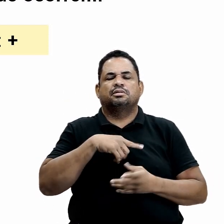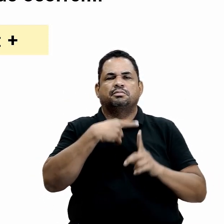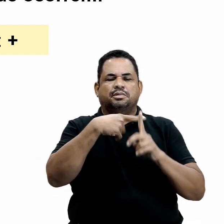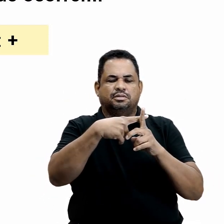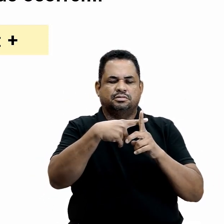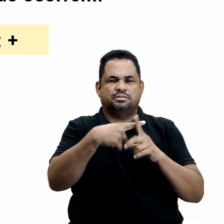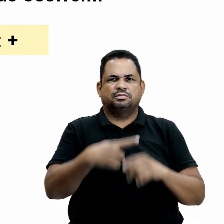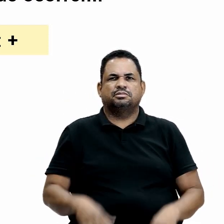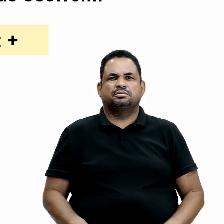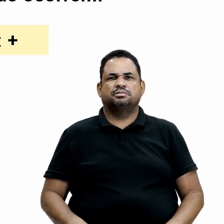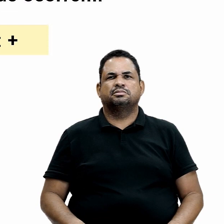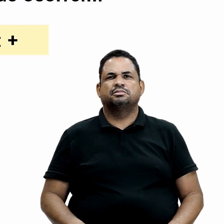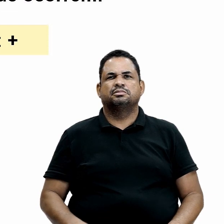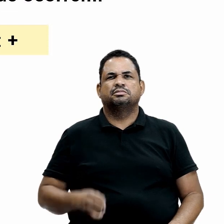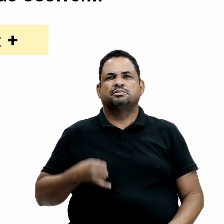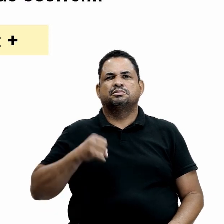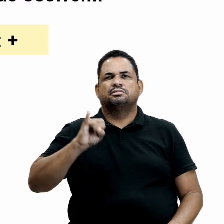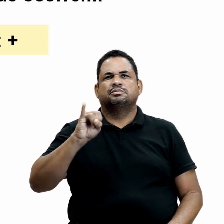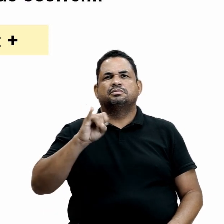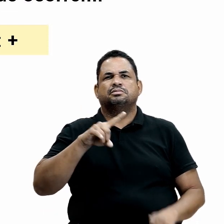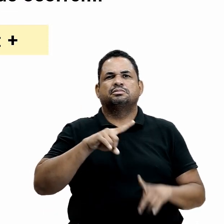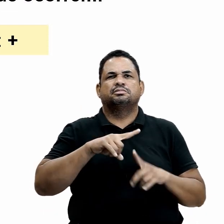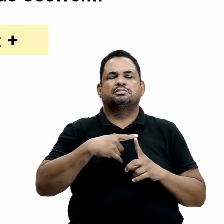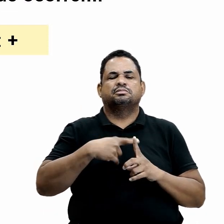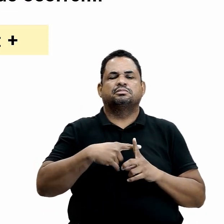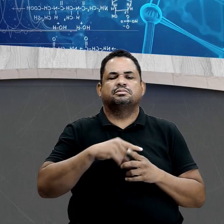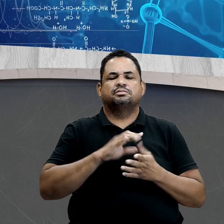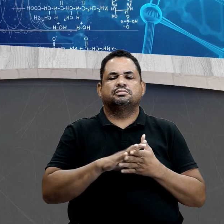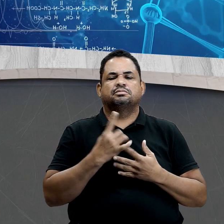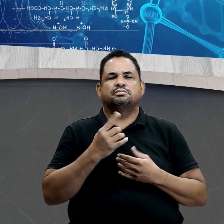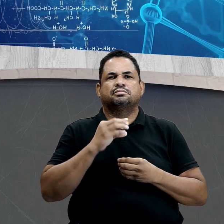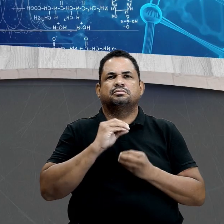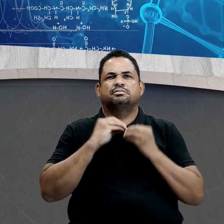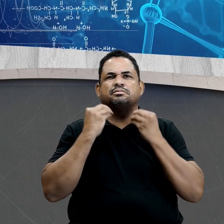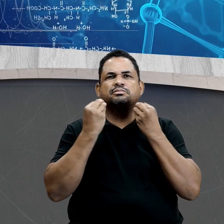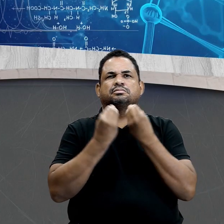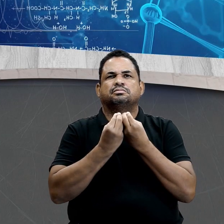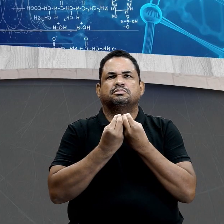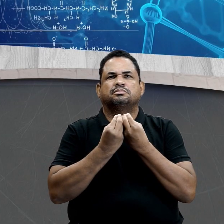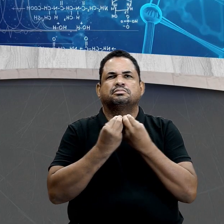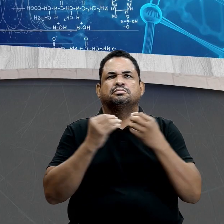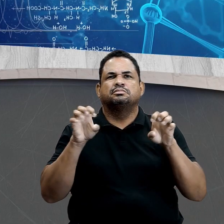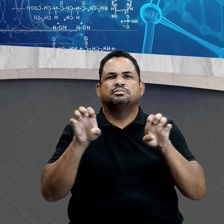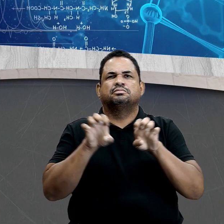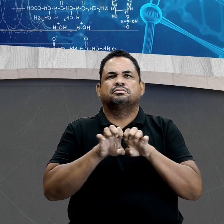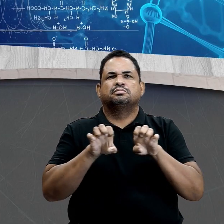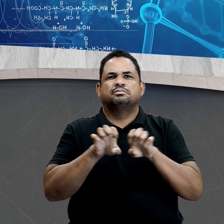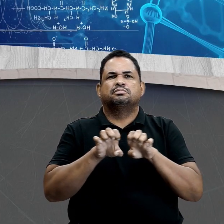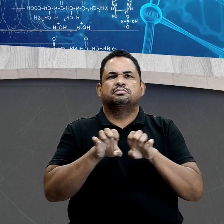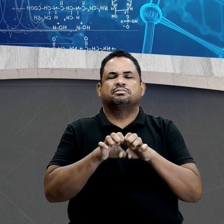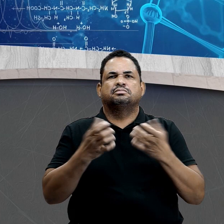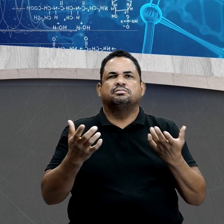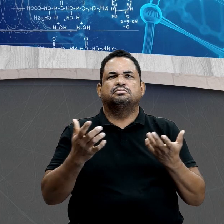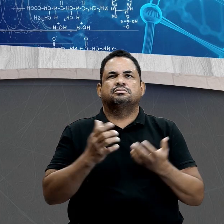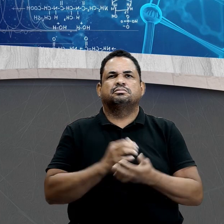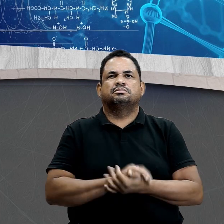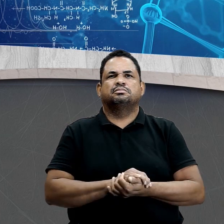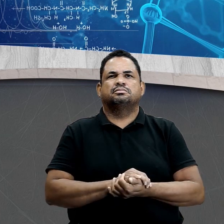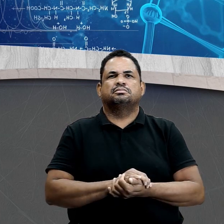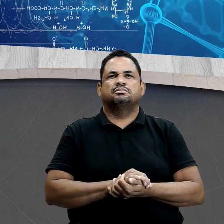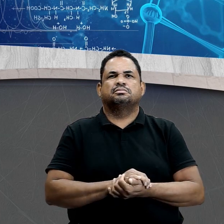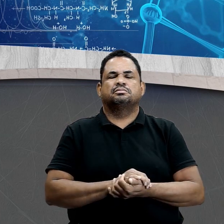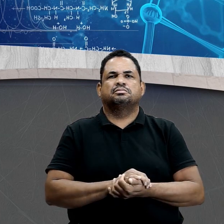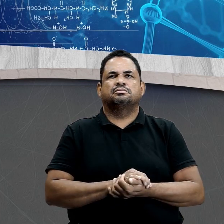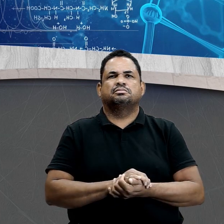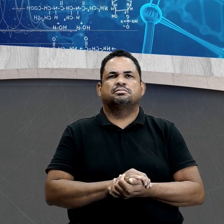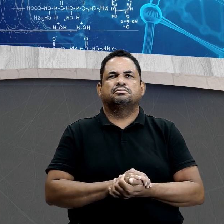falei, se existir mais de uma substância, a equação, ela vai